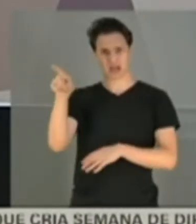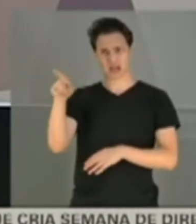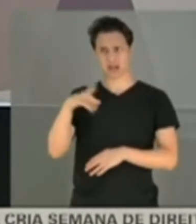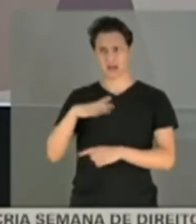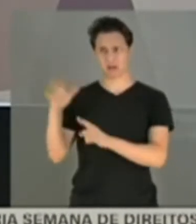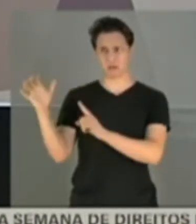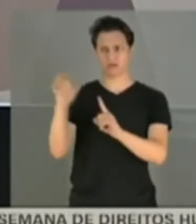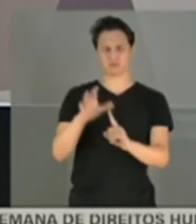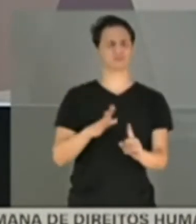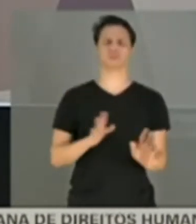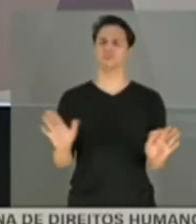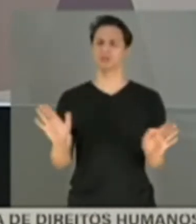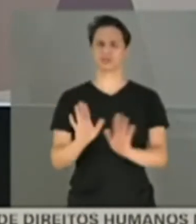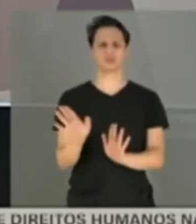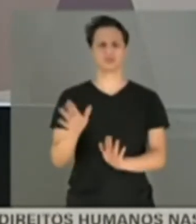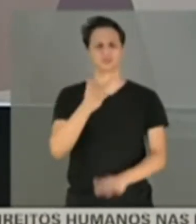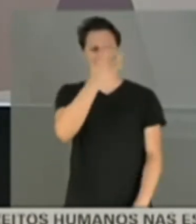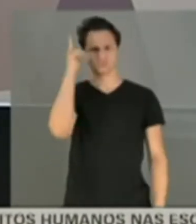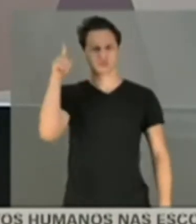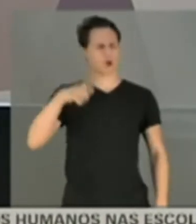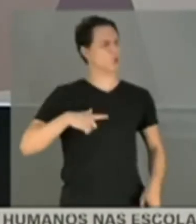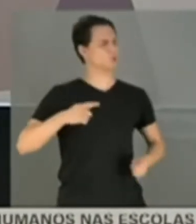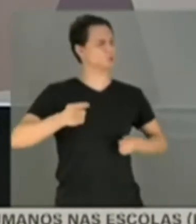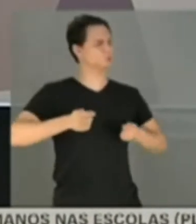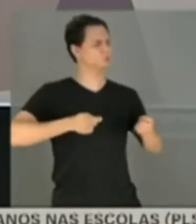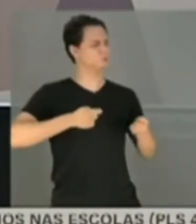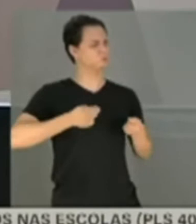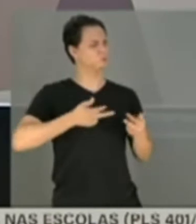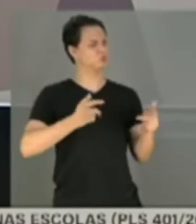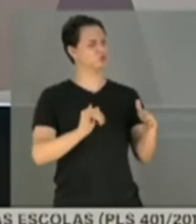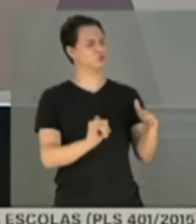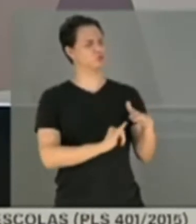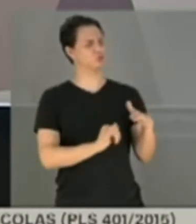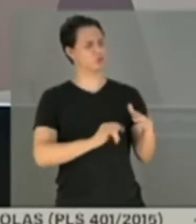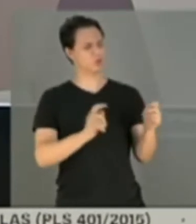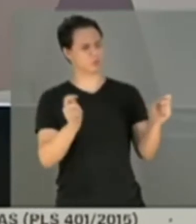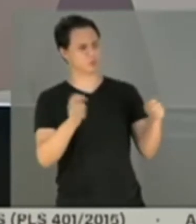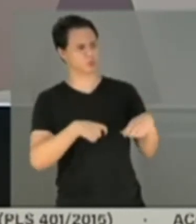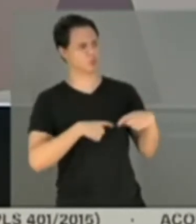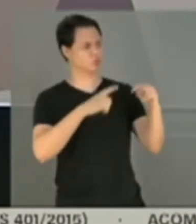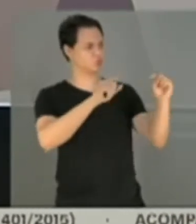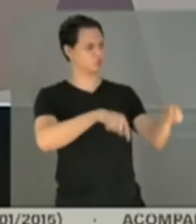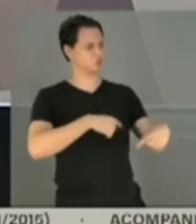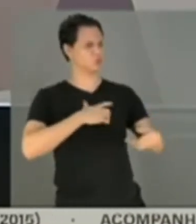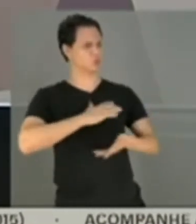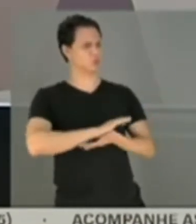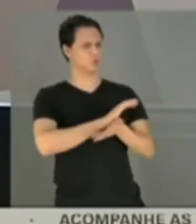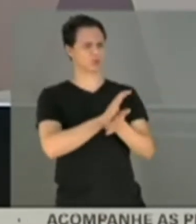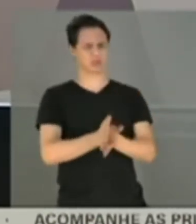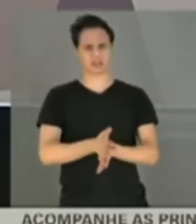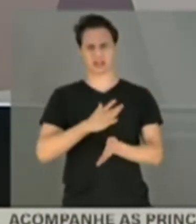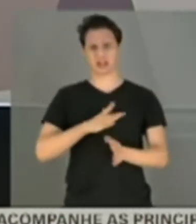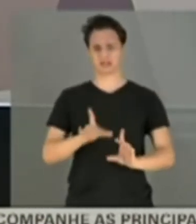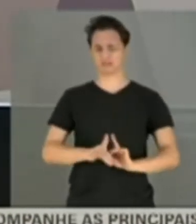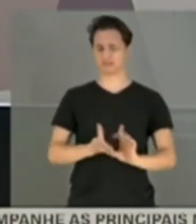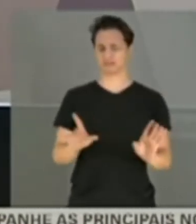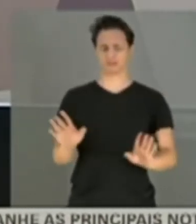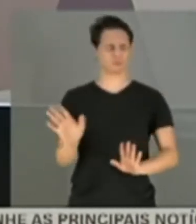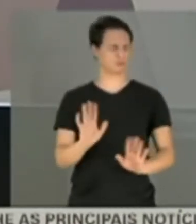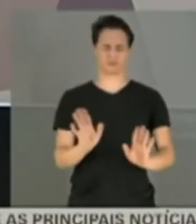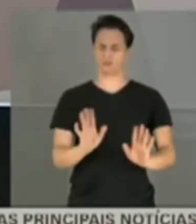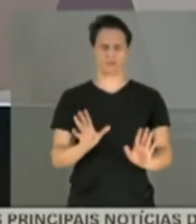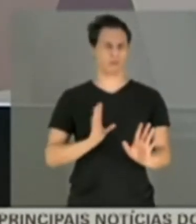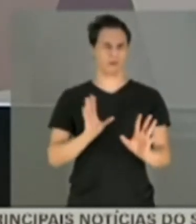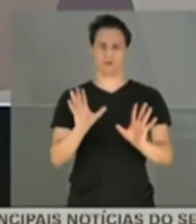de plantão comandando qualquer instituição possa querer acabar com a democracia brasileira. Não